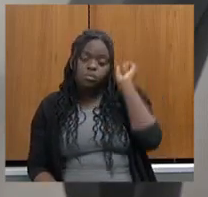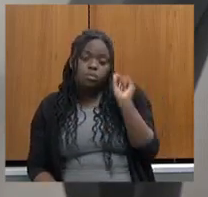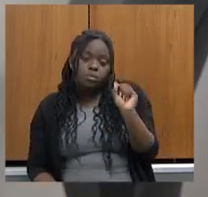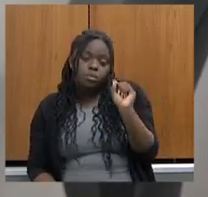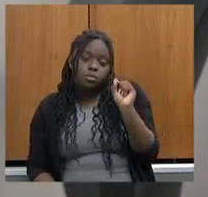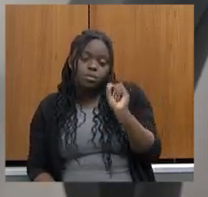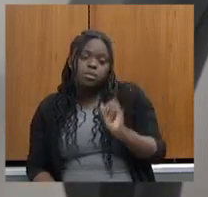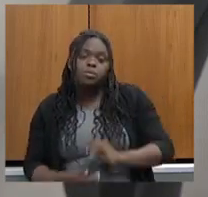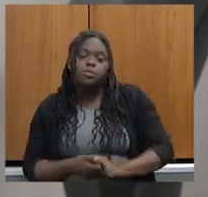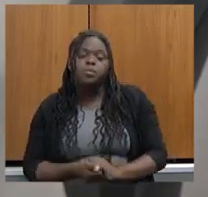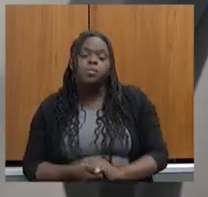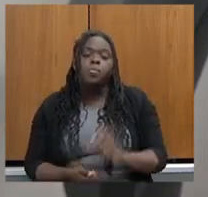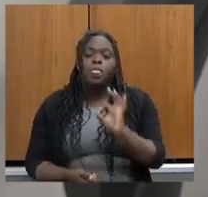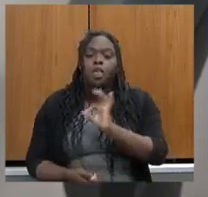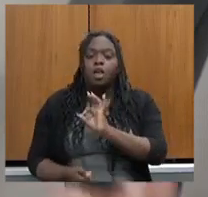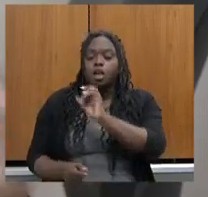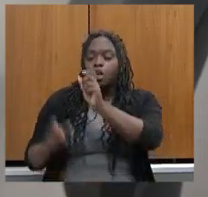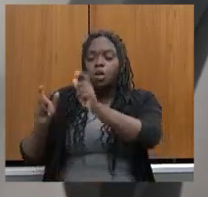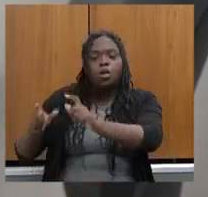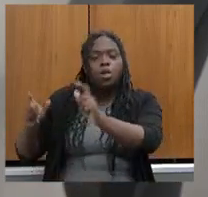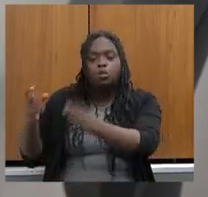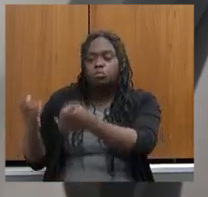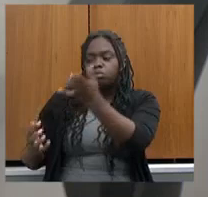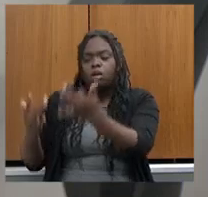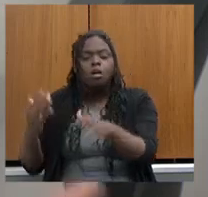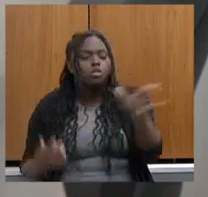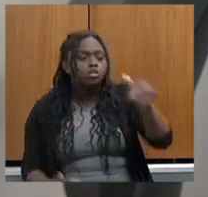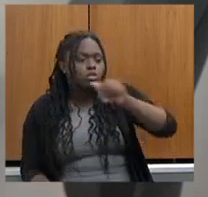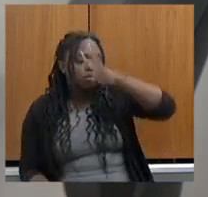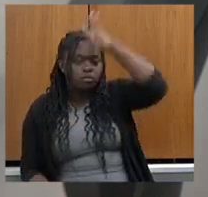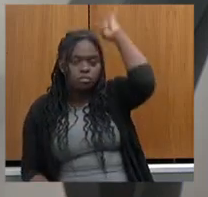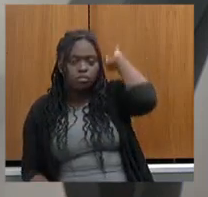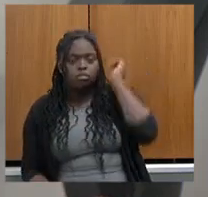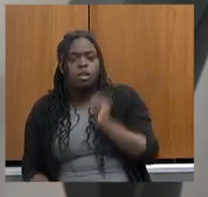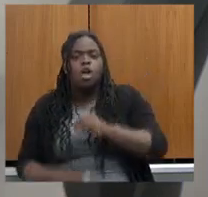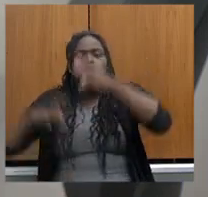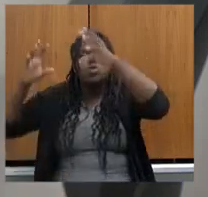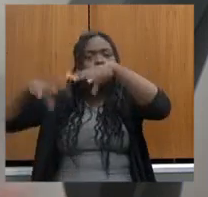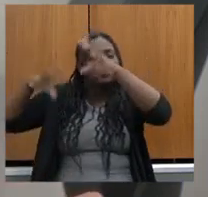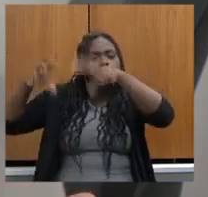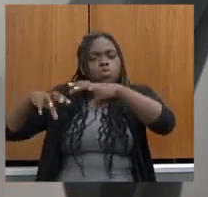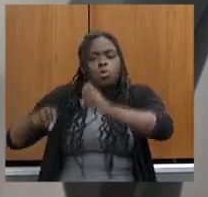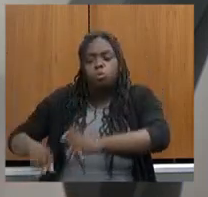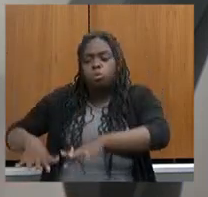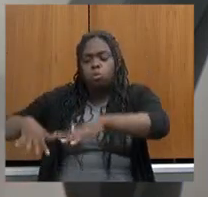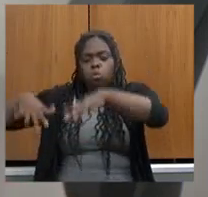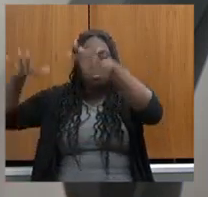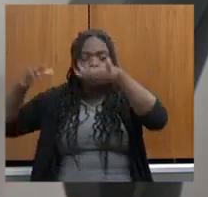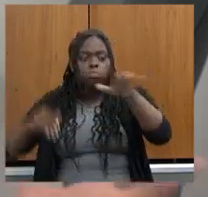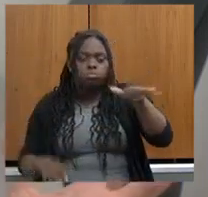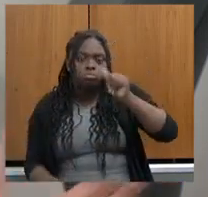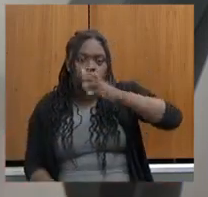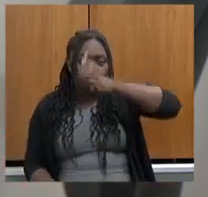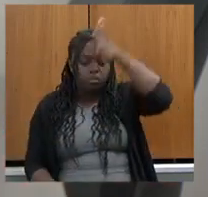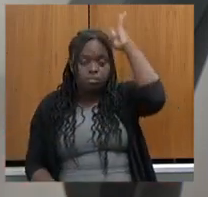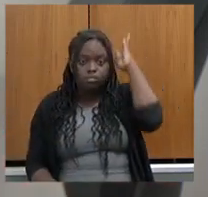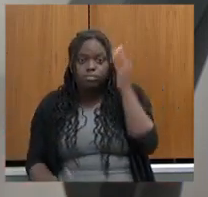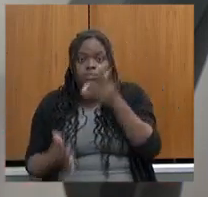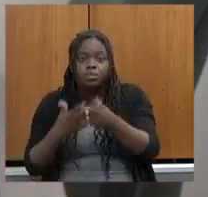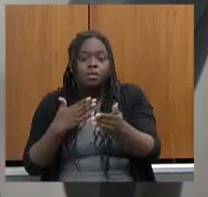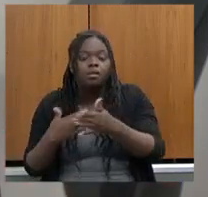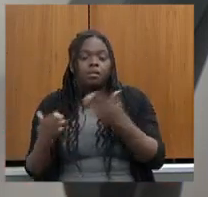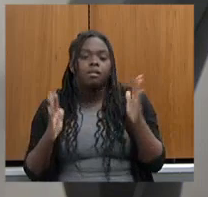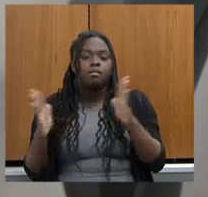pega fogo Chama o Bombeiro ver a chuva tem inundação Chama o Bombeiro então em qualquer clima em qualquer momento